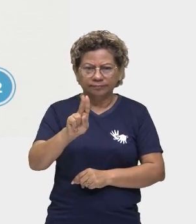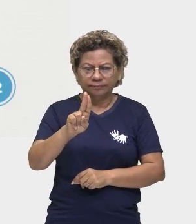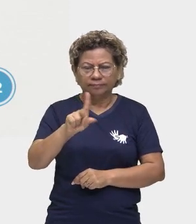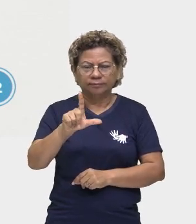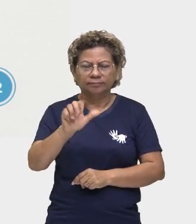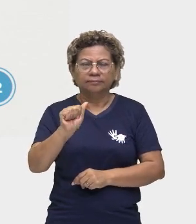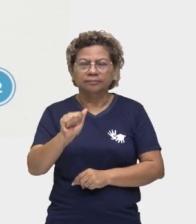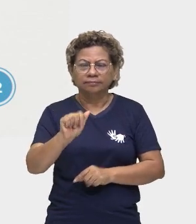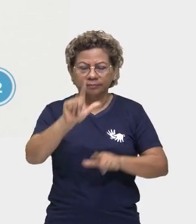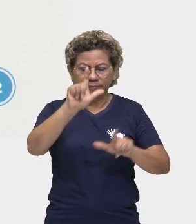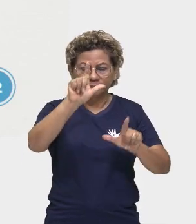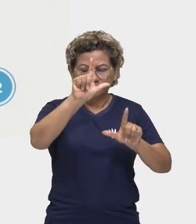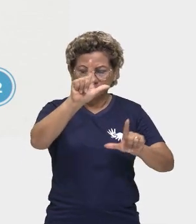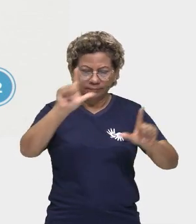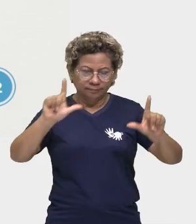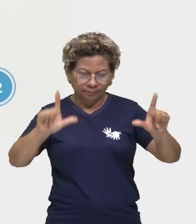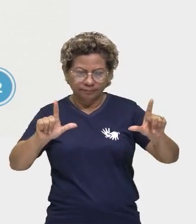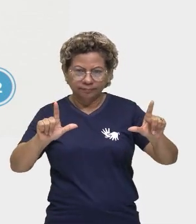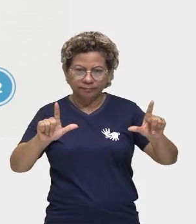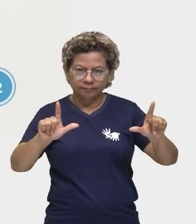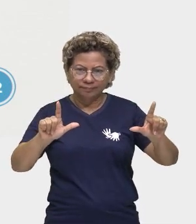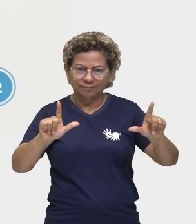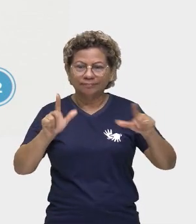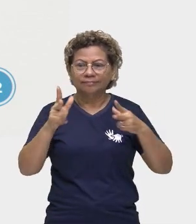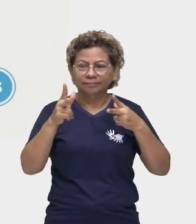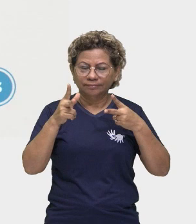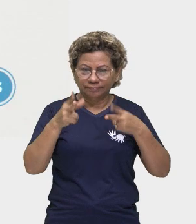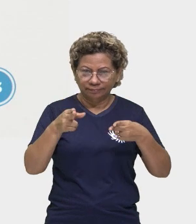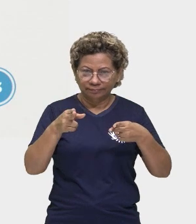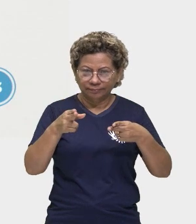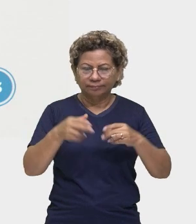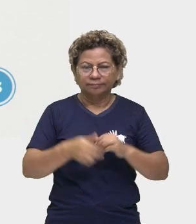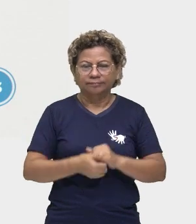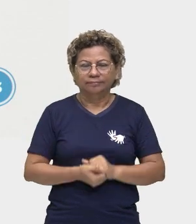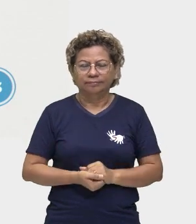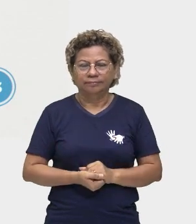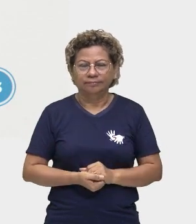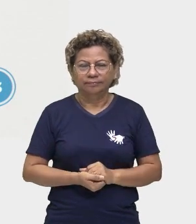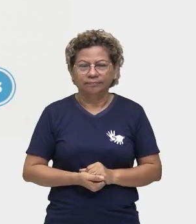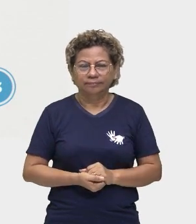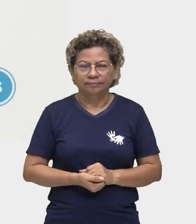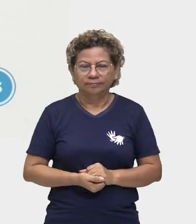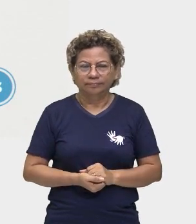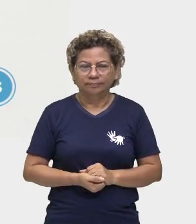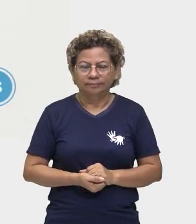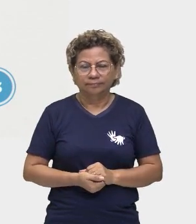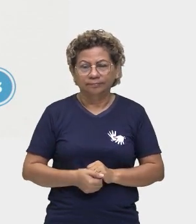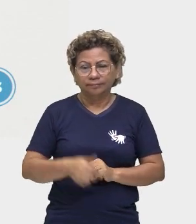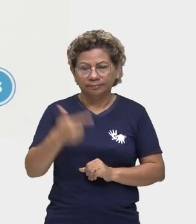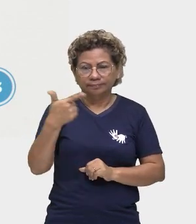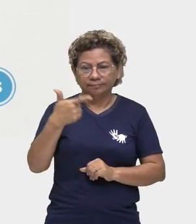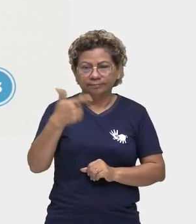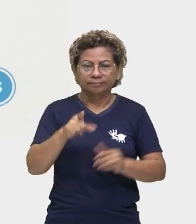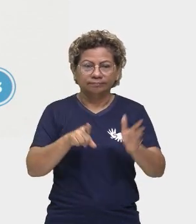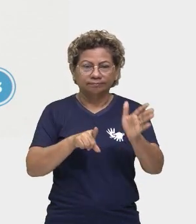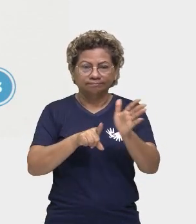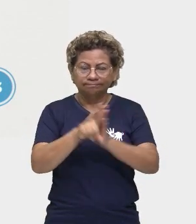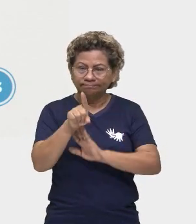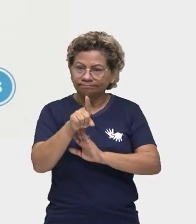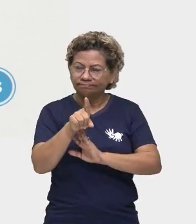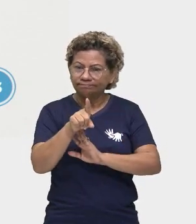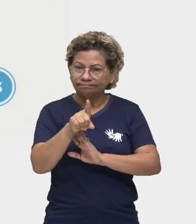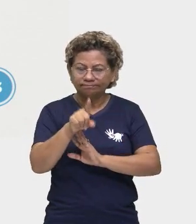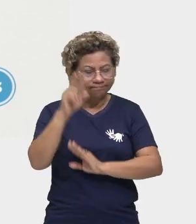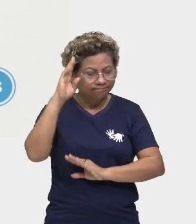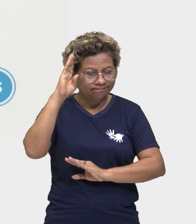medida. Essa foi a nossa primeira questão. A segunda questão, ela é bem direta, bem concisa,